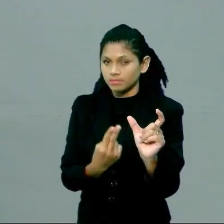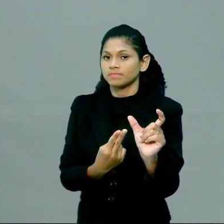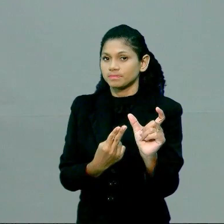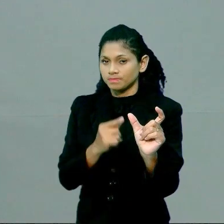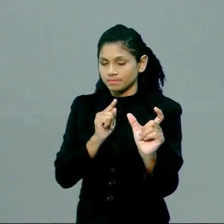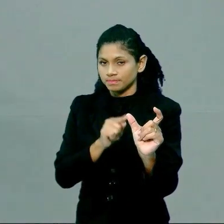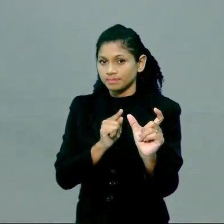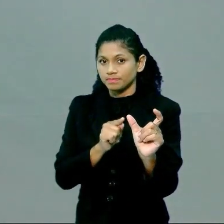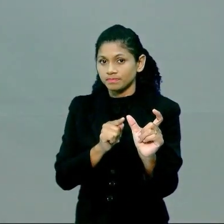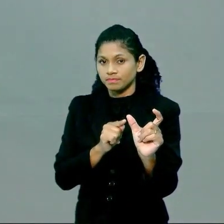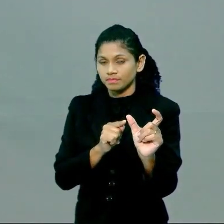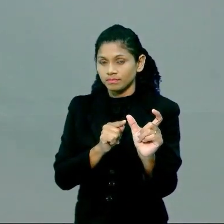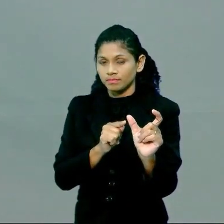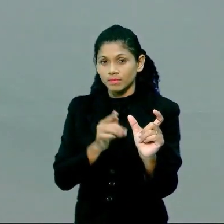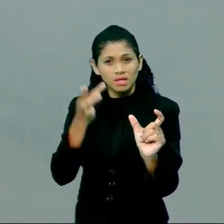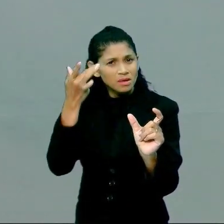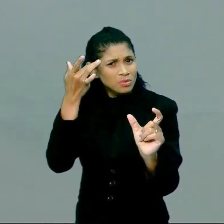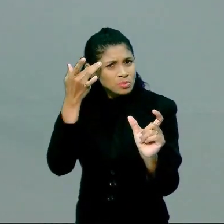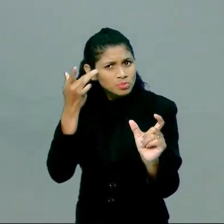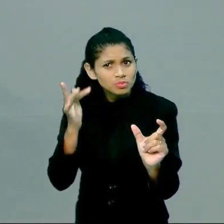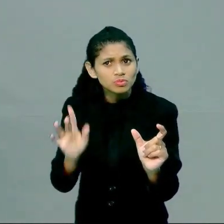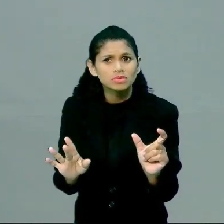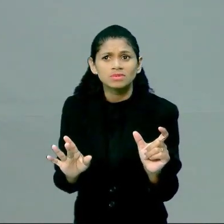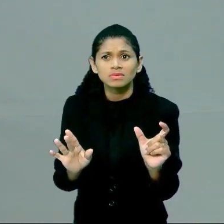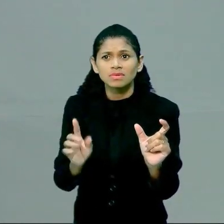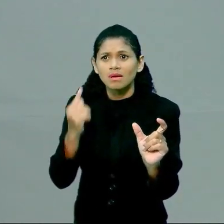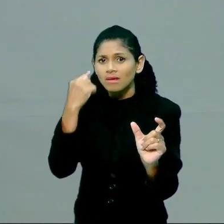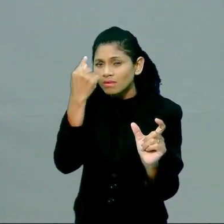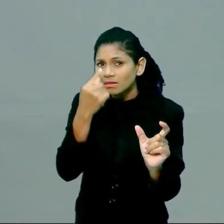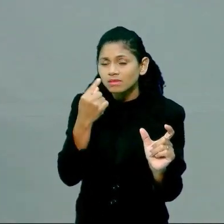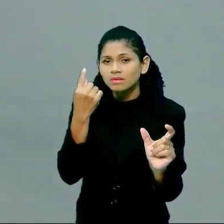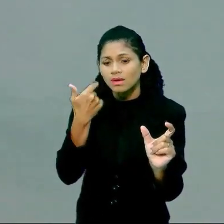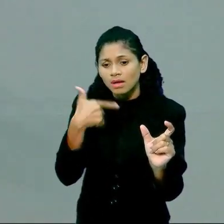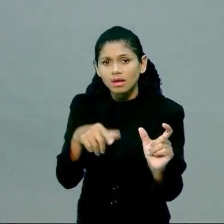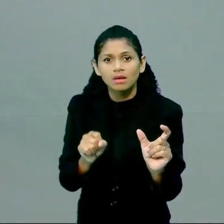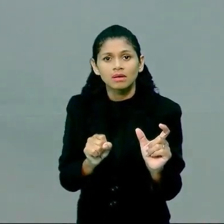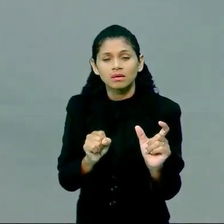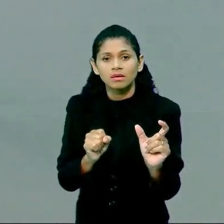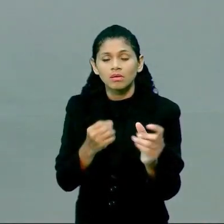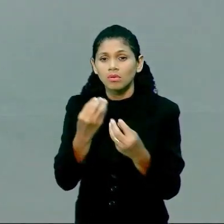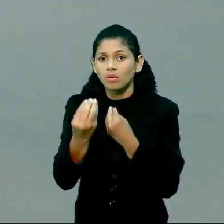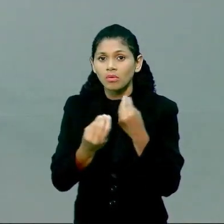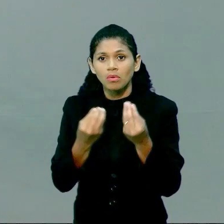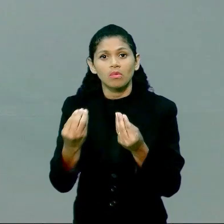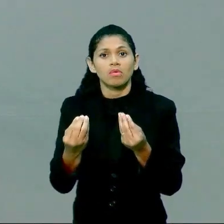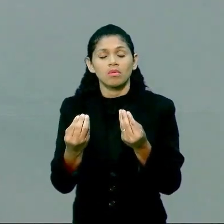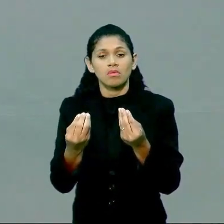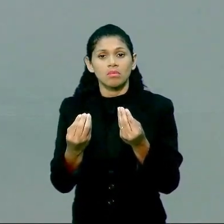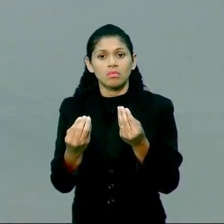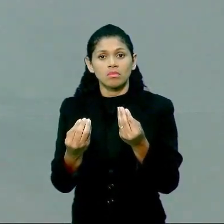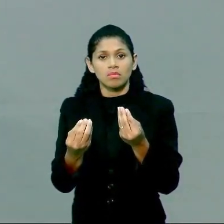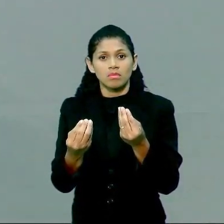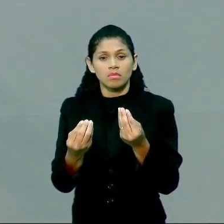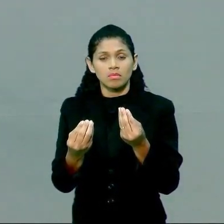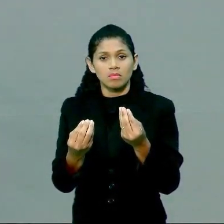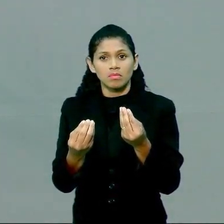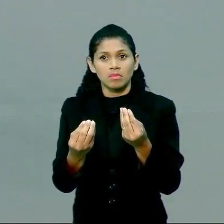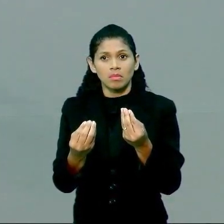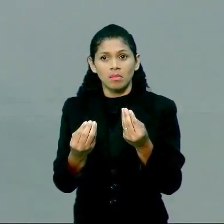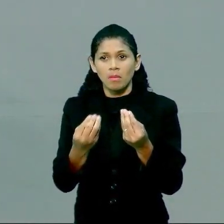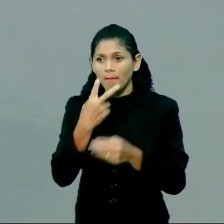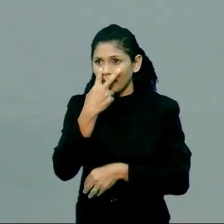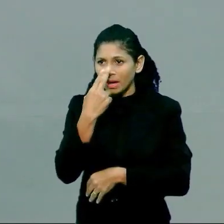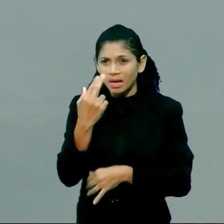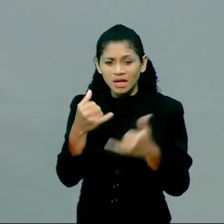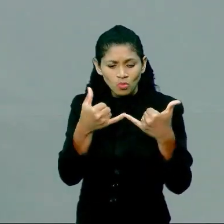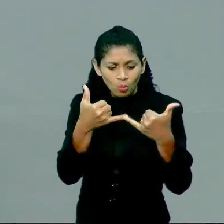língua espanhola? Eu não sei nem o que significa a palavra tensão. Para mim, tensão é tensão, que vem de tensão, de fio de alta tensão, ou